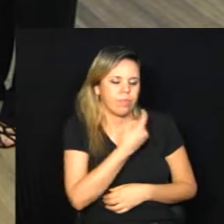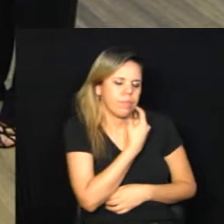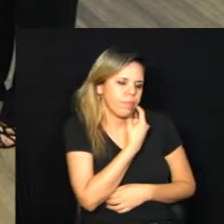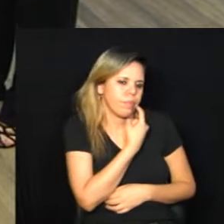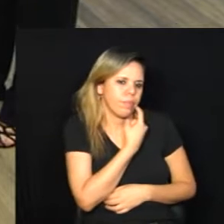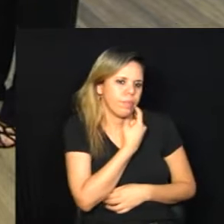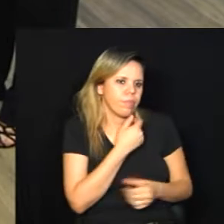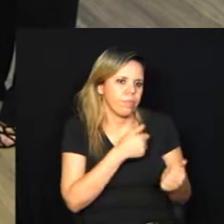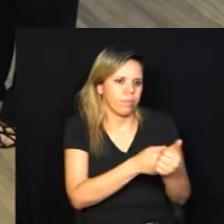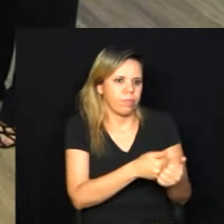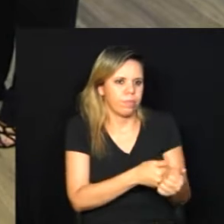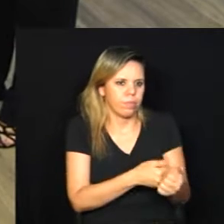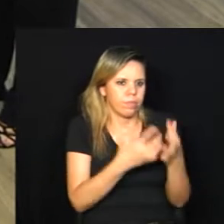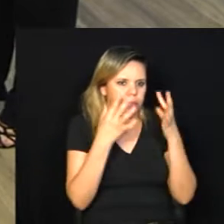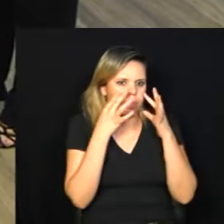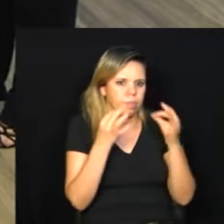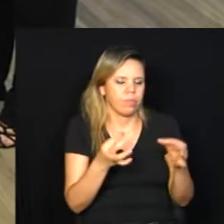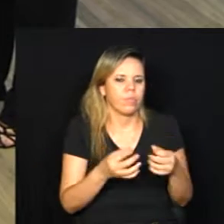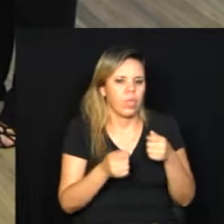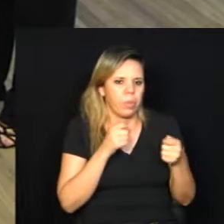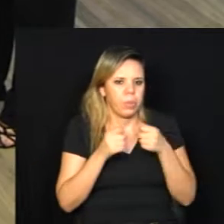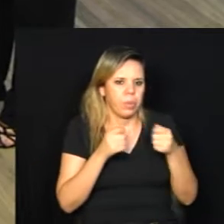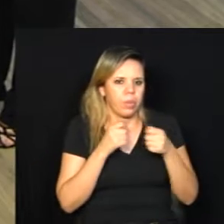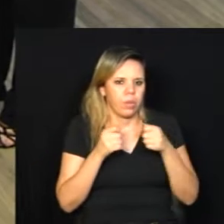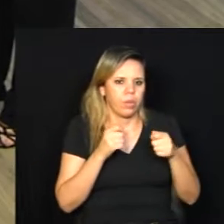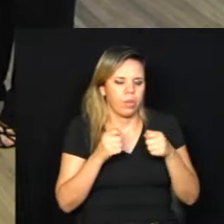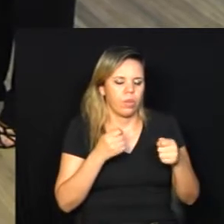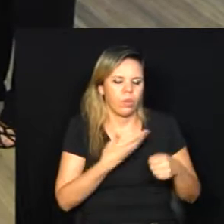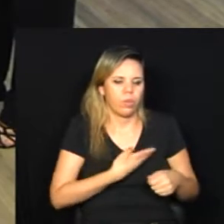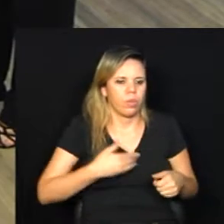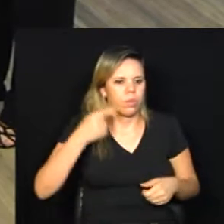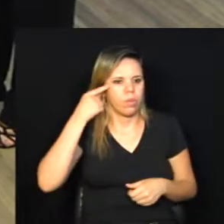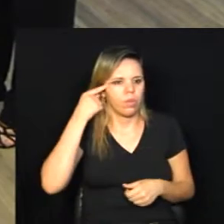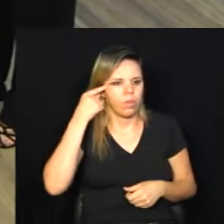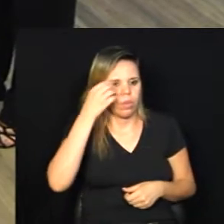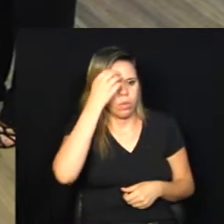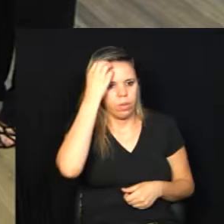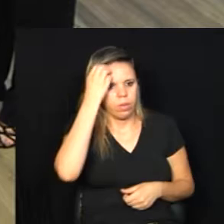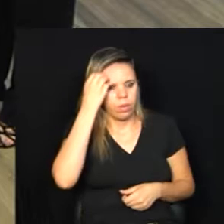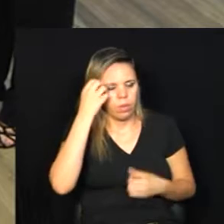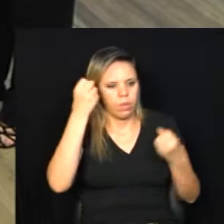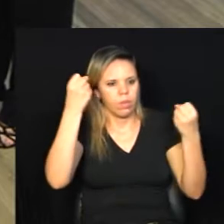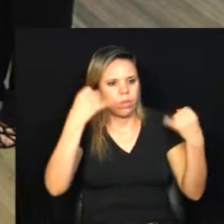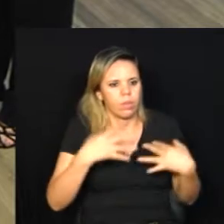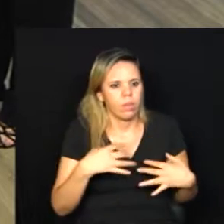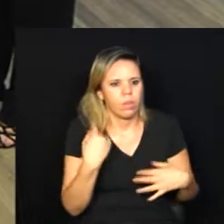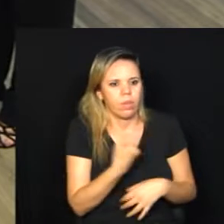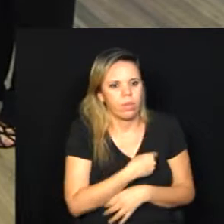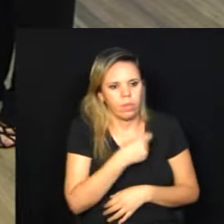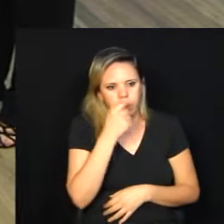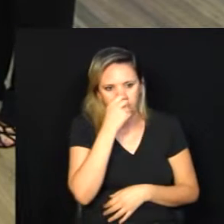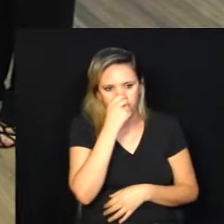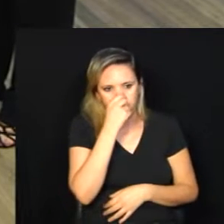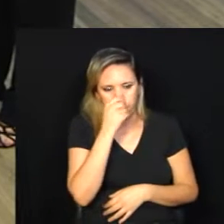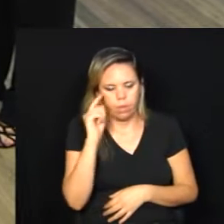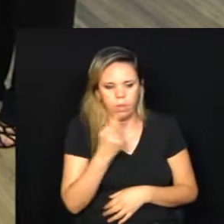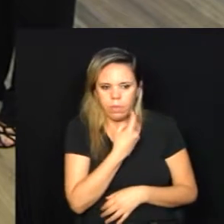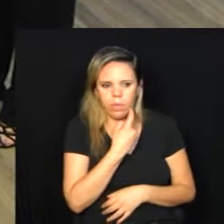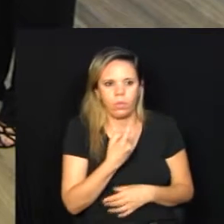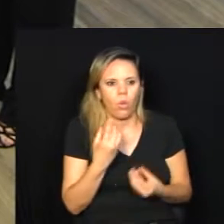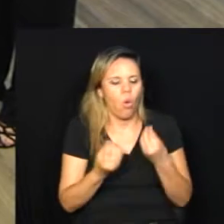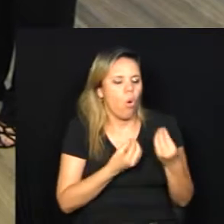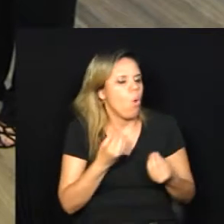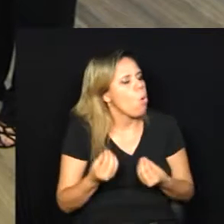estava acompanhando atentamente a coletiva do governo do estado. Explica pra gente, Mirna Abreu,